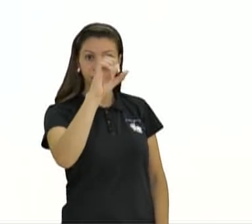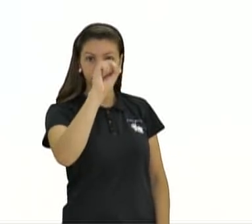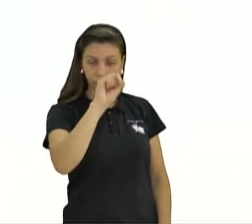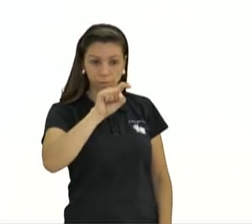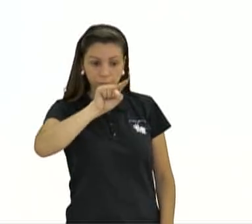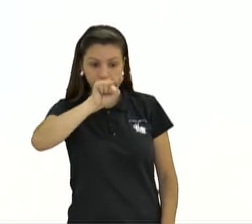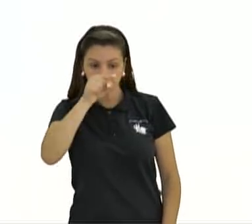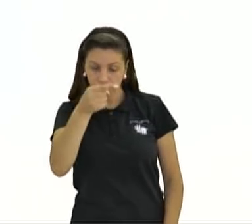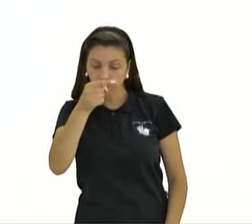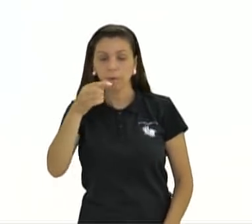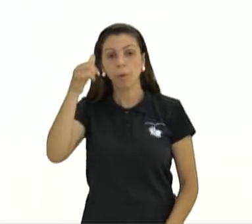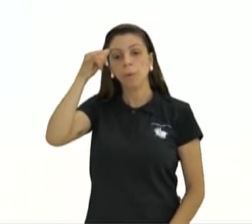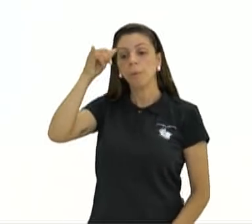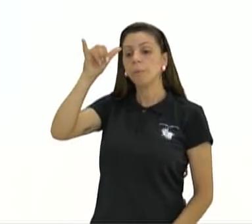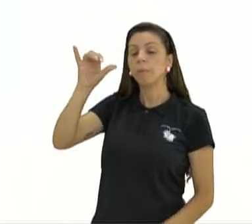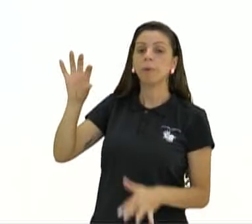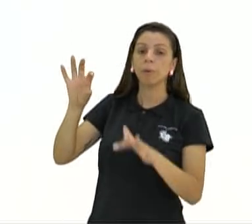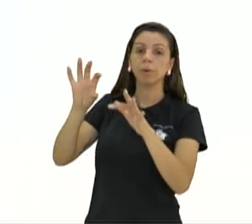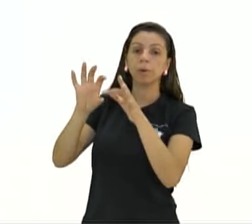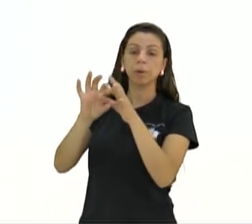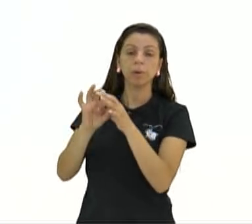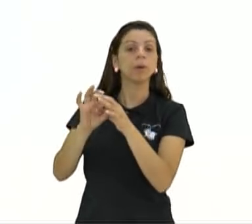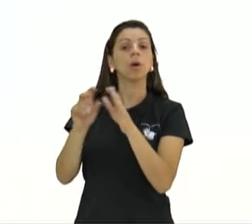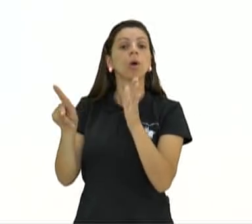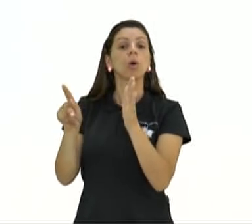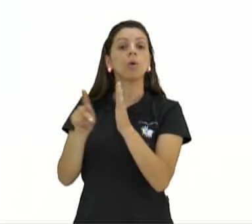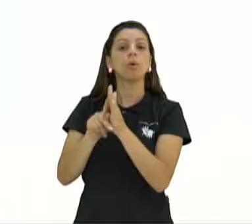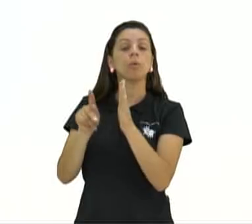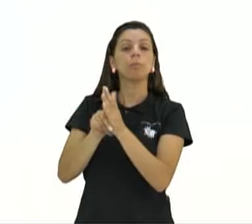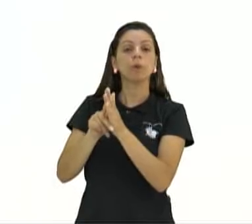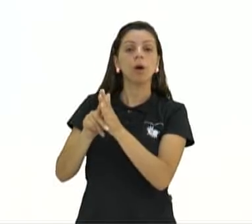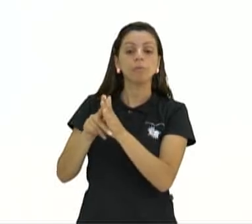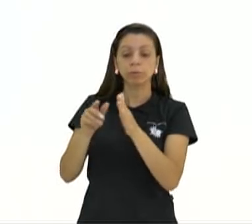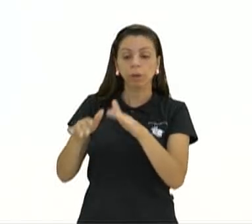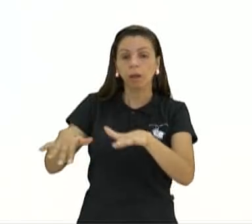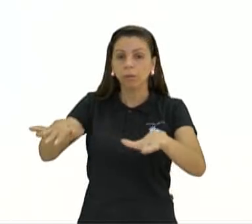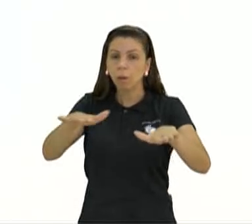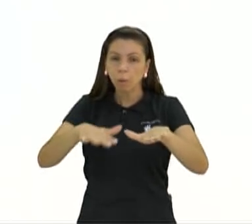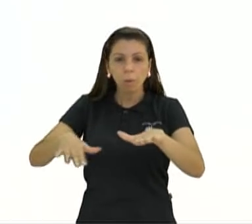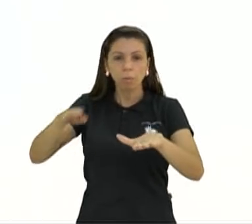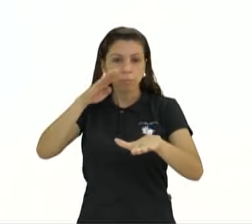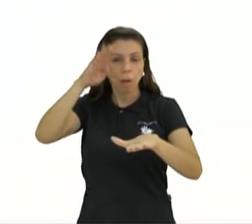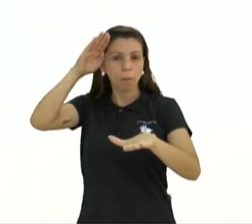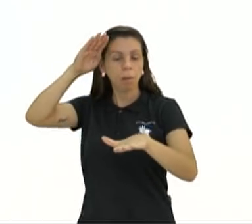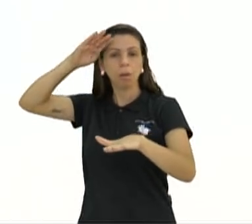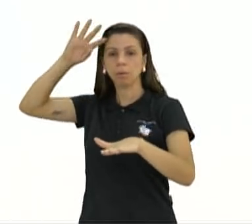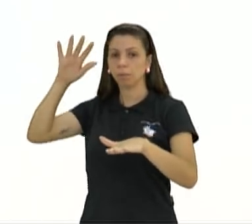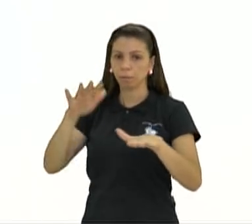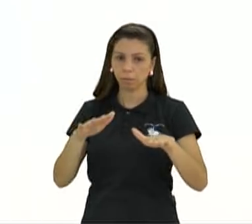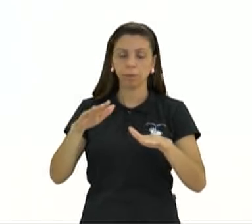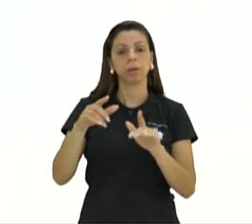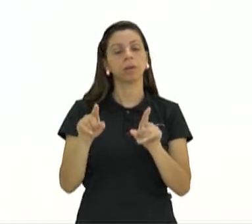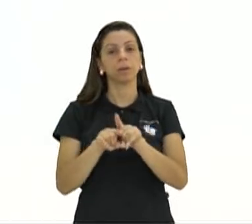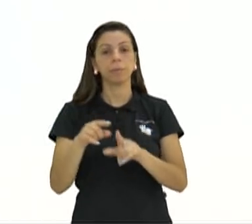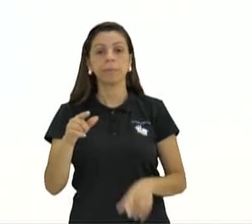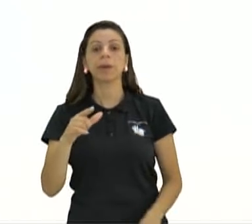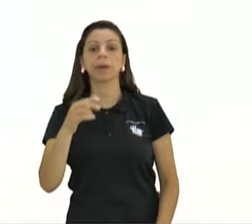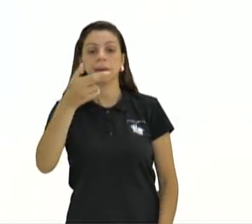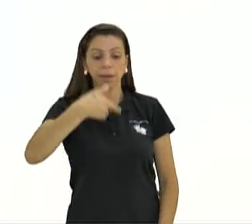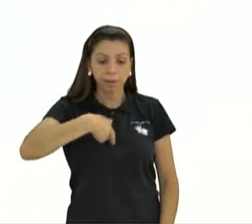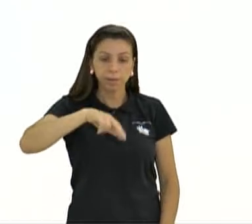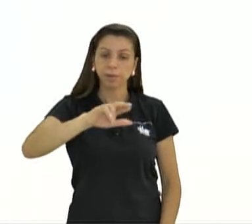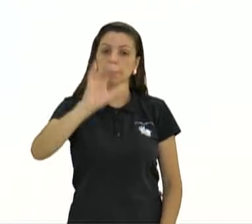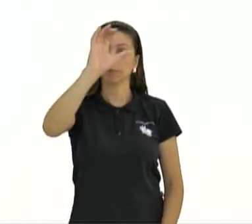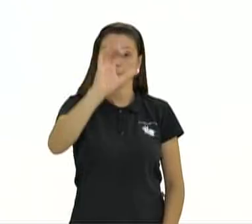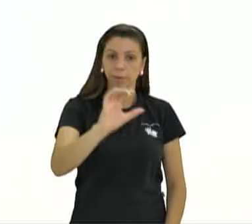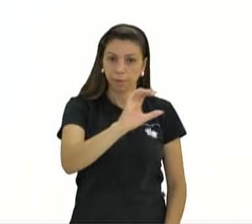boi ligado, os bois ligados aos terreiros, vírgula. Tem o ligado à religião católica, vírgula.